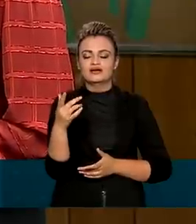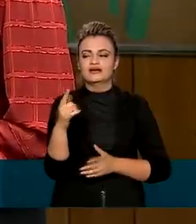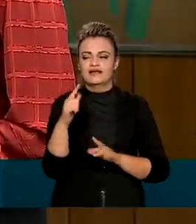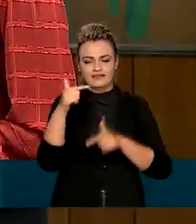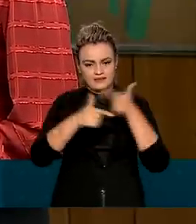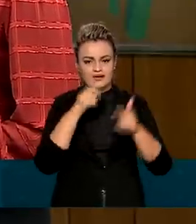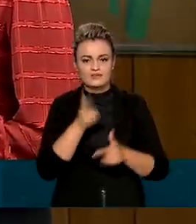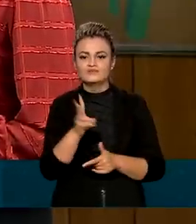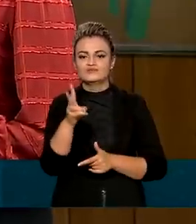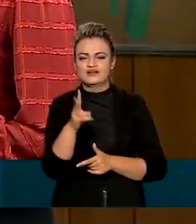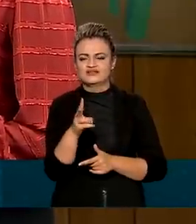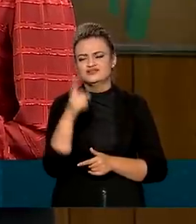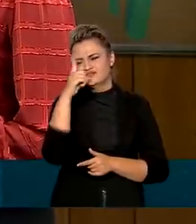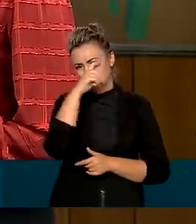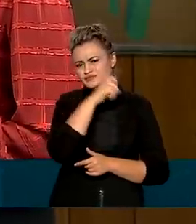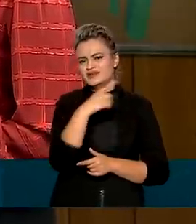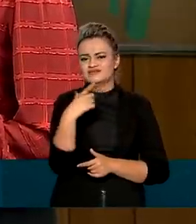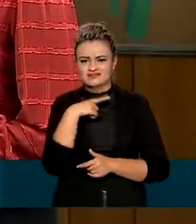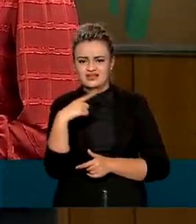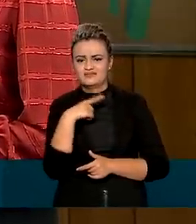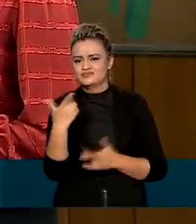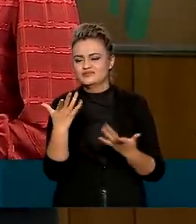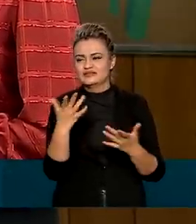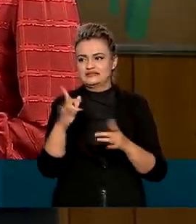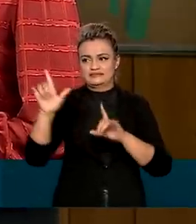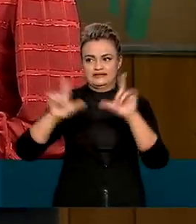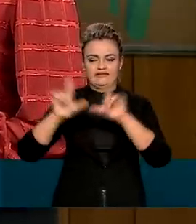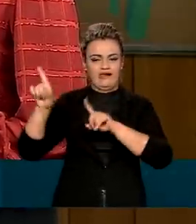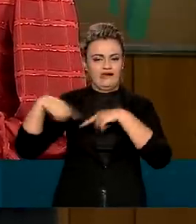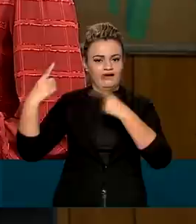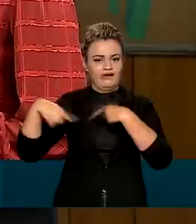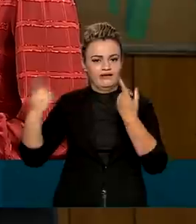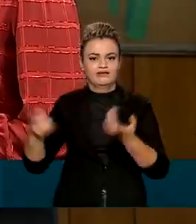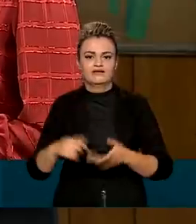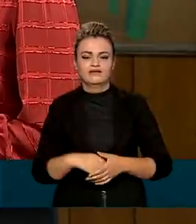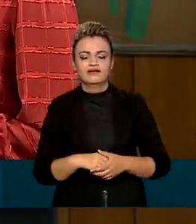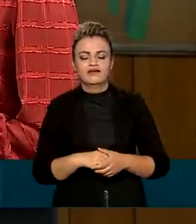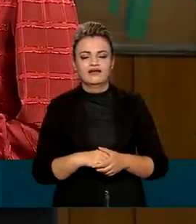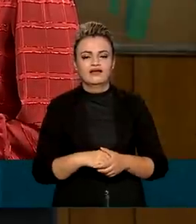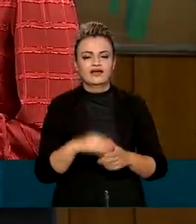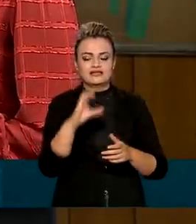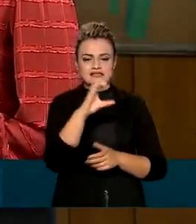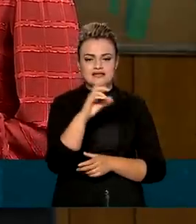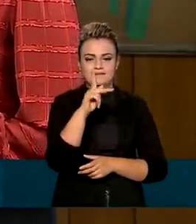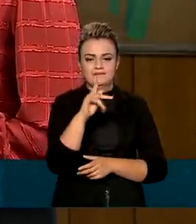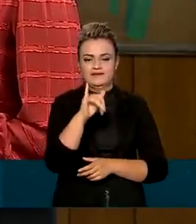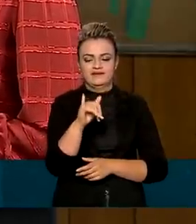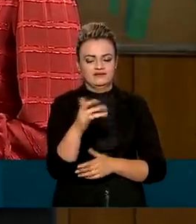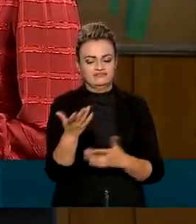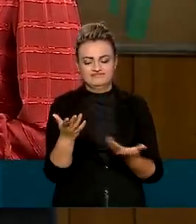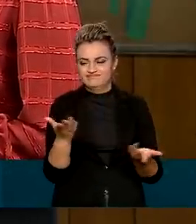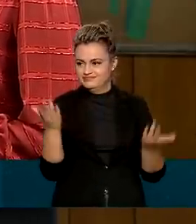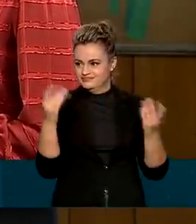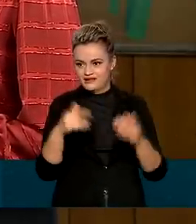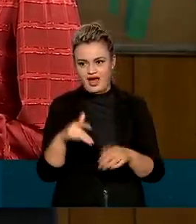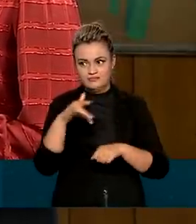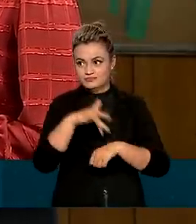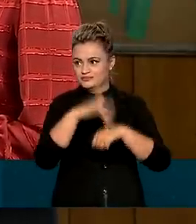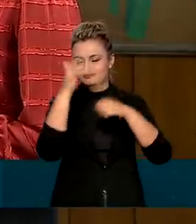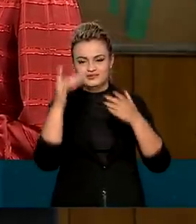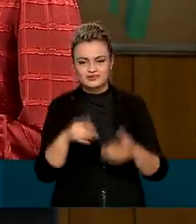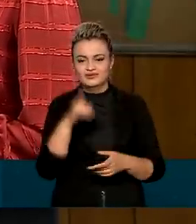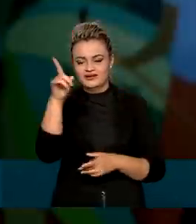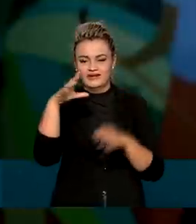dificuldades temos dificuldade o parte da grande mídia temos dificuldade com a CPI é que tá funcionando